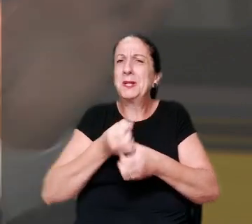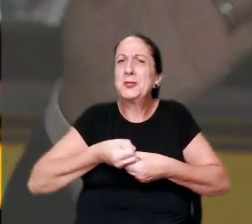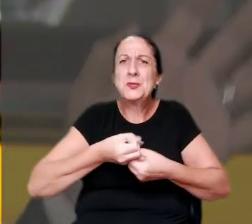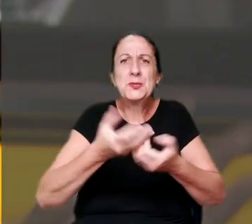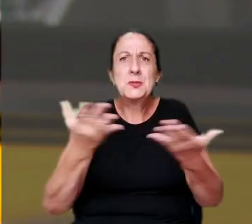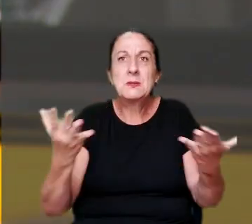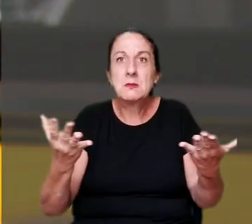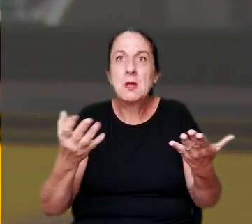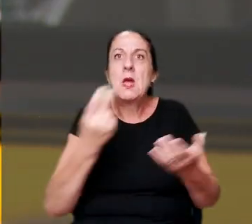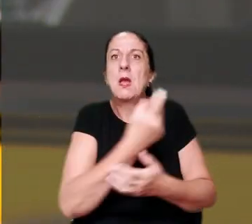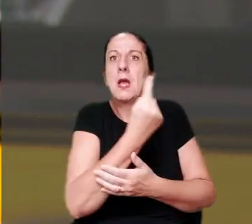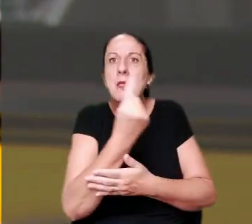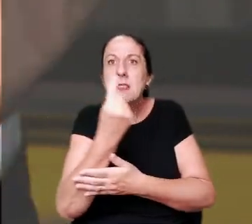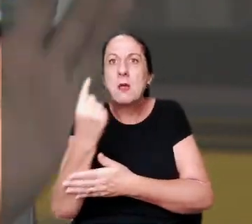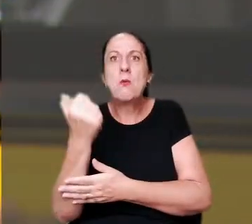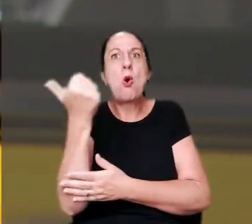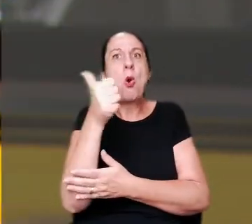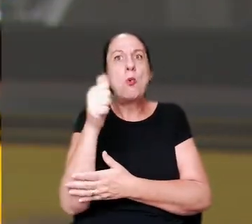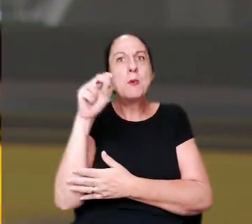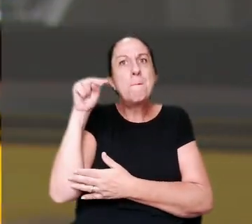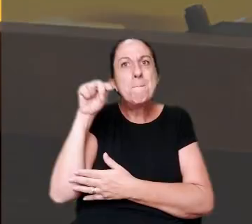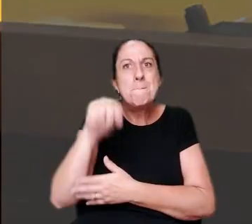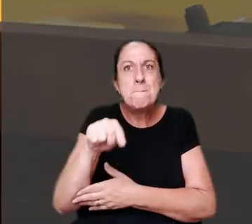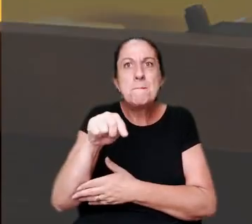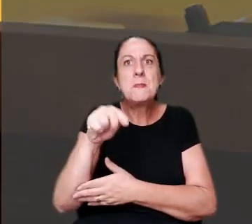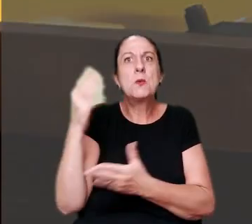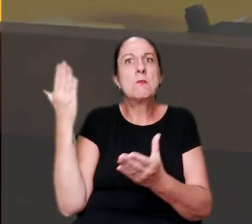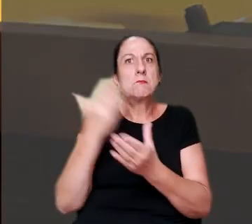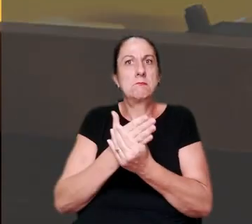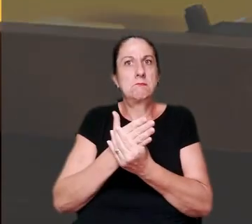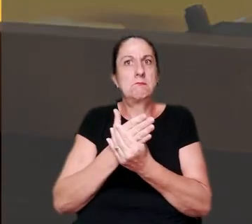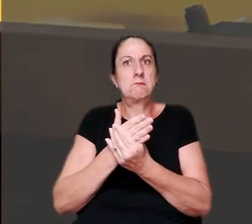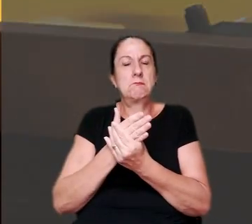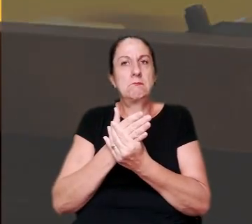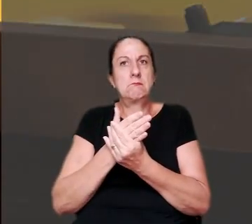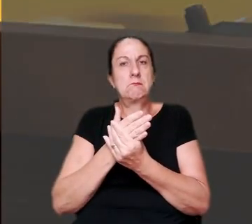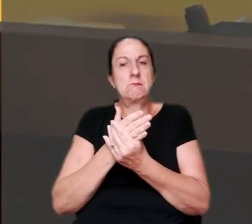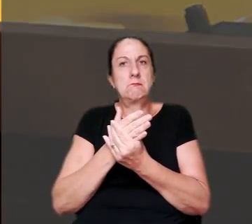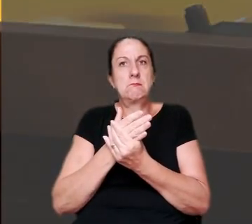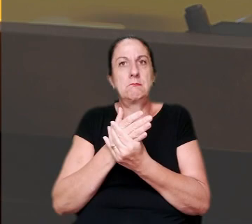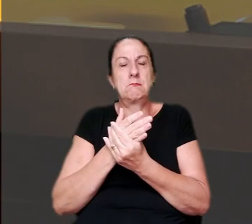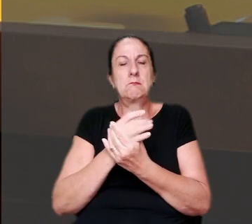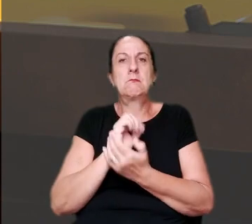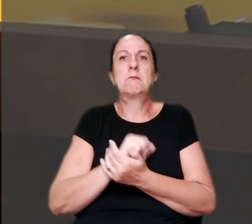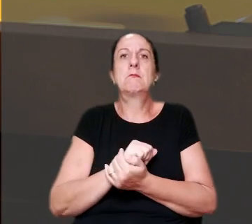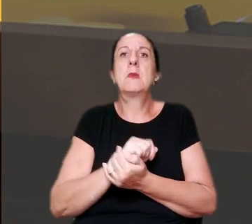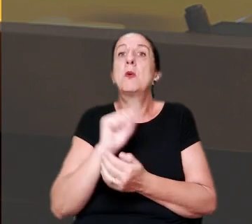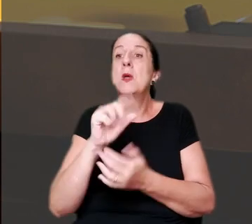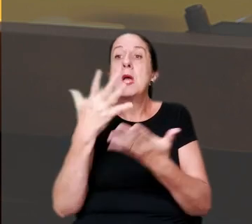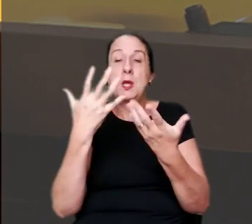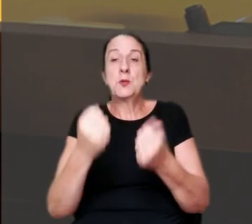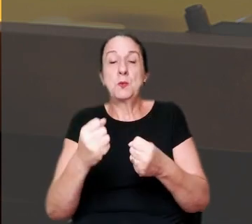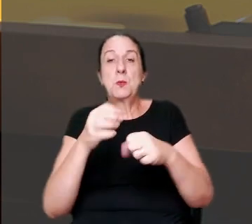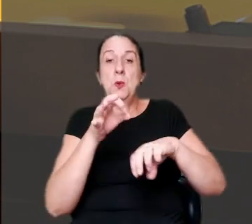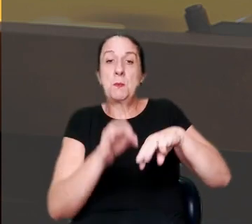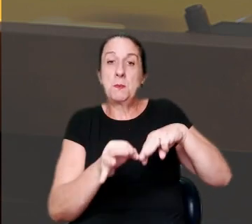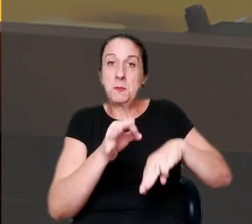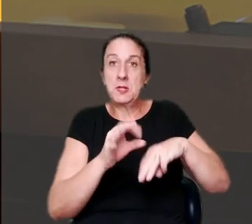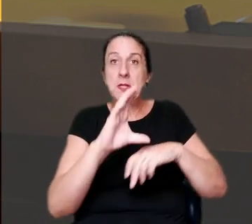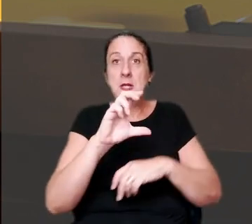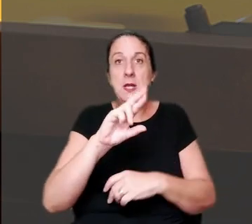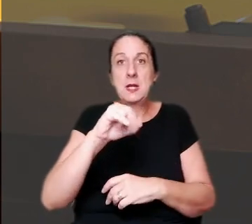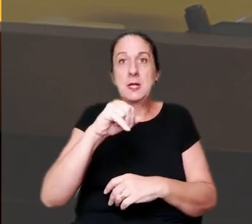para distribuir com todo mundo. Cada um recebeu 11 mil processos. Eu fui desconvocado, quando a ministra Cristina assumiu, não